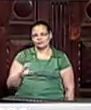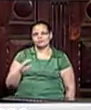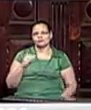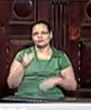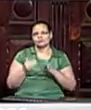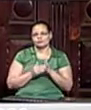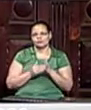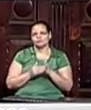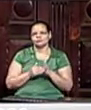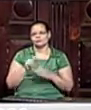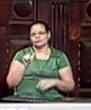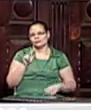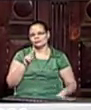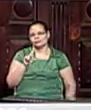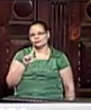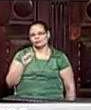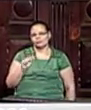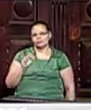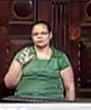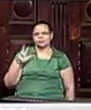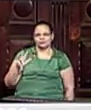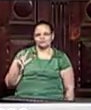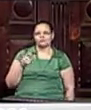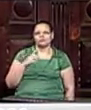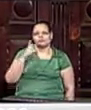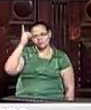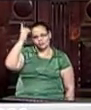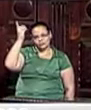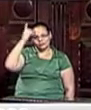toda a era Lula e a era Dilma no